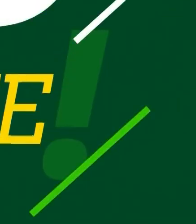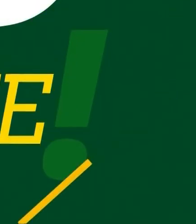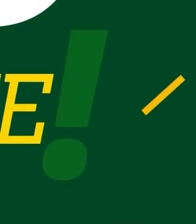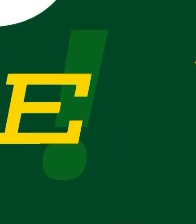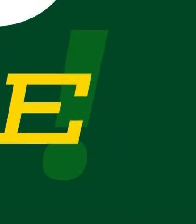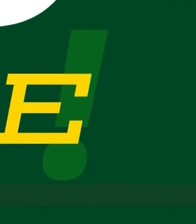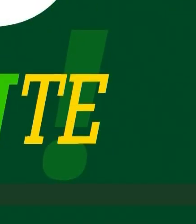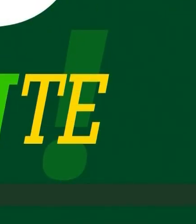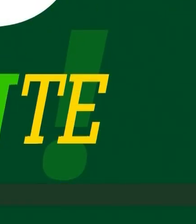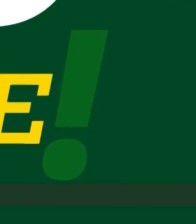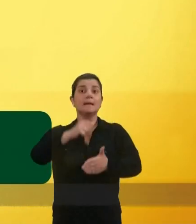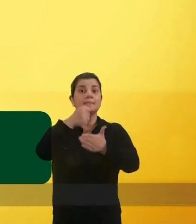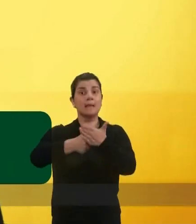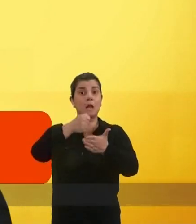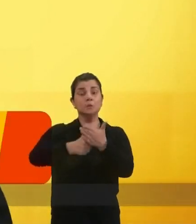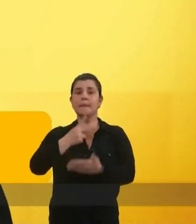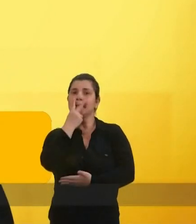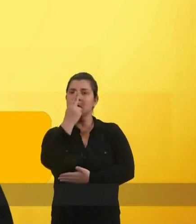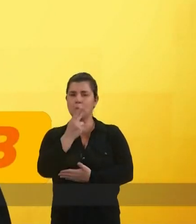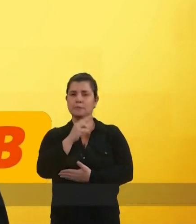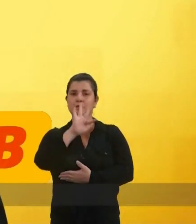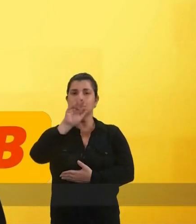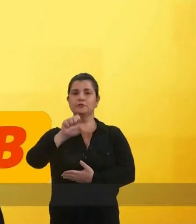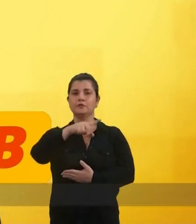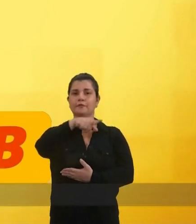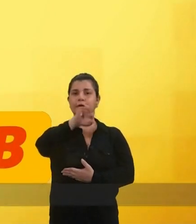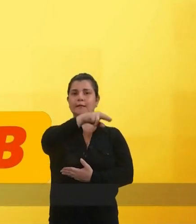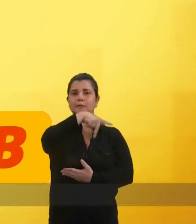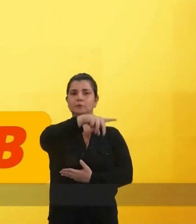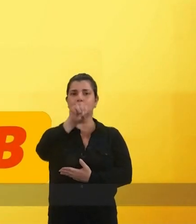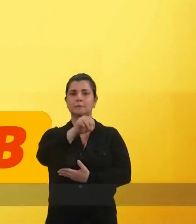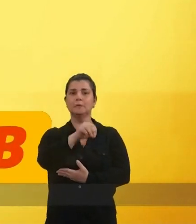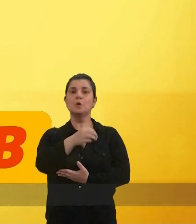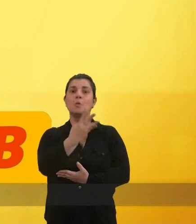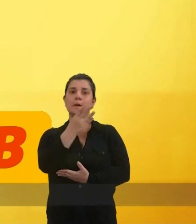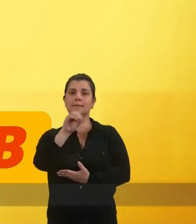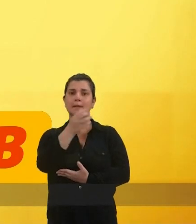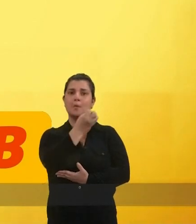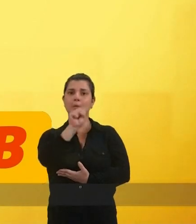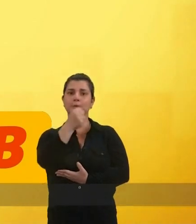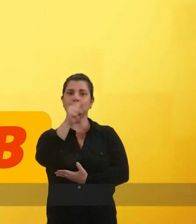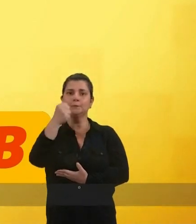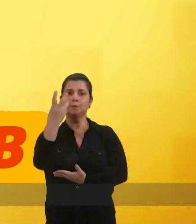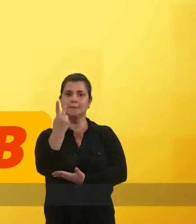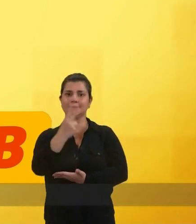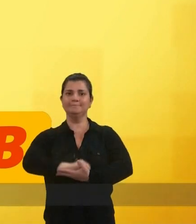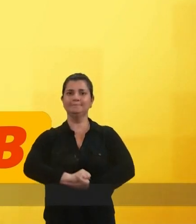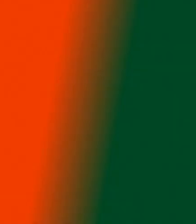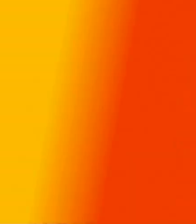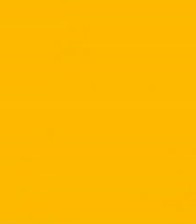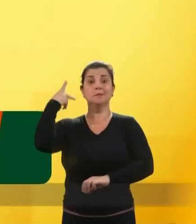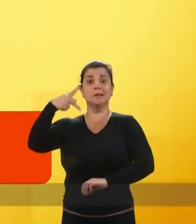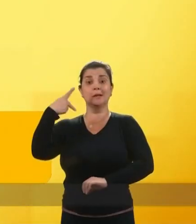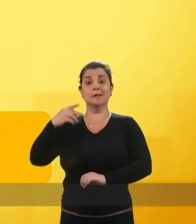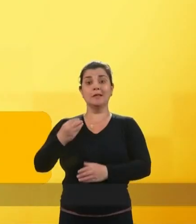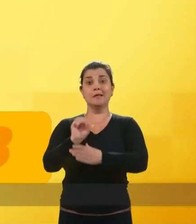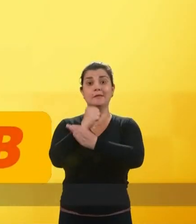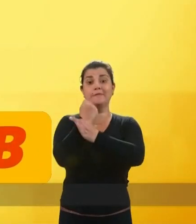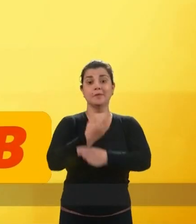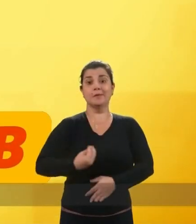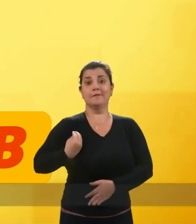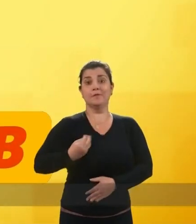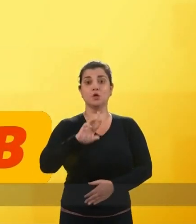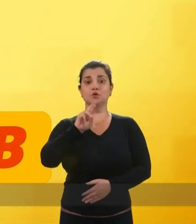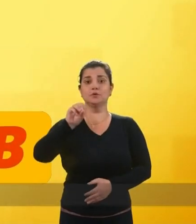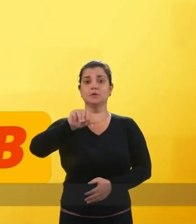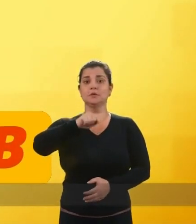PSB. Na luta pela igualdade, sou Fernando Bonorino, 40882. Mudar a